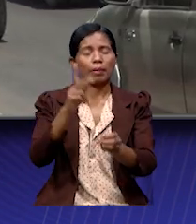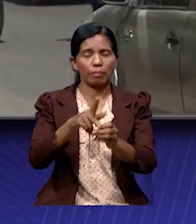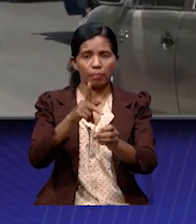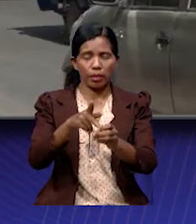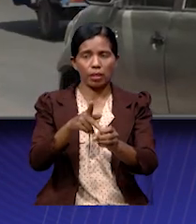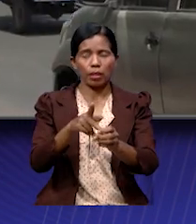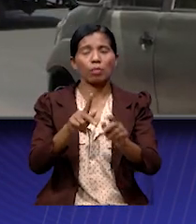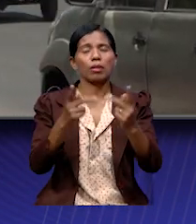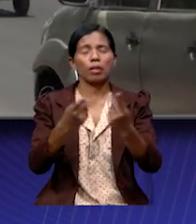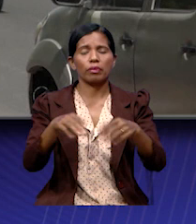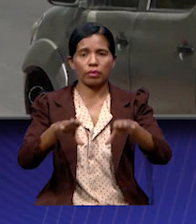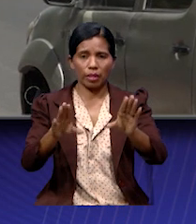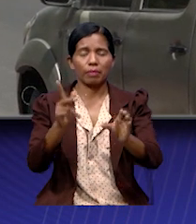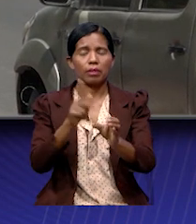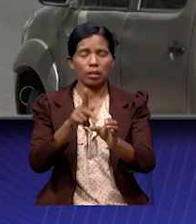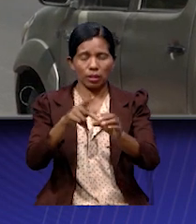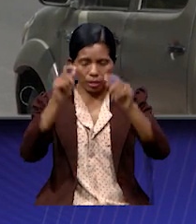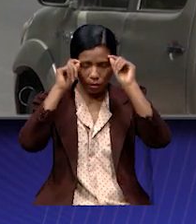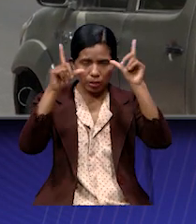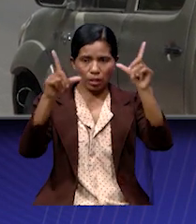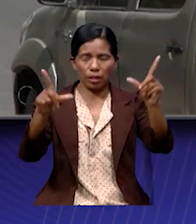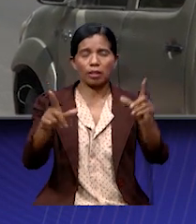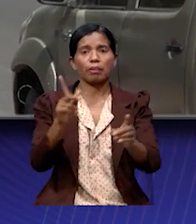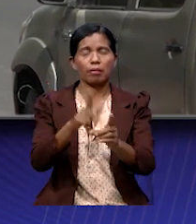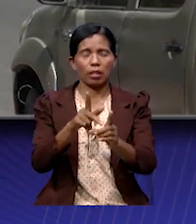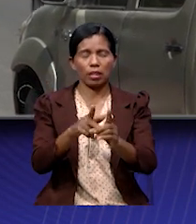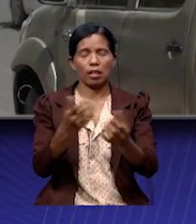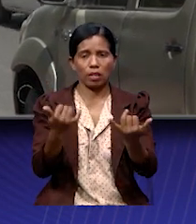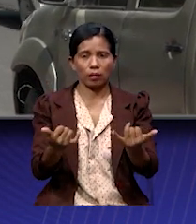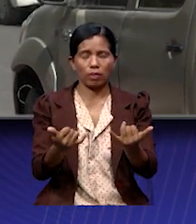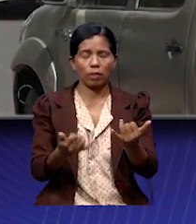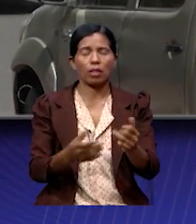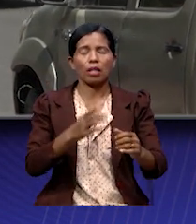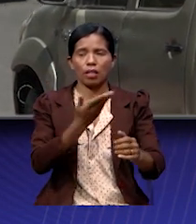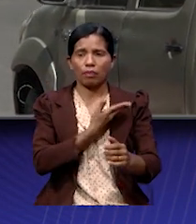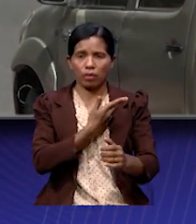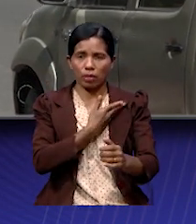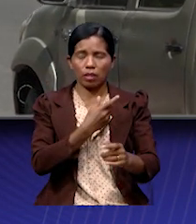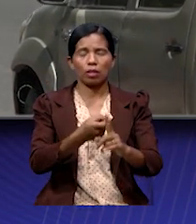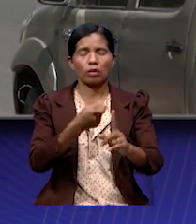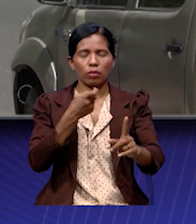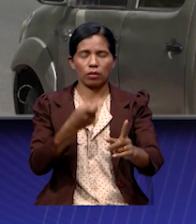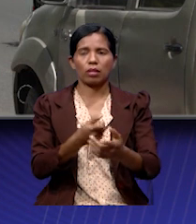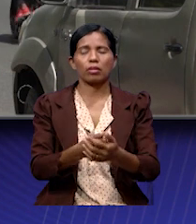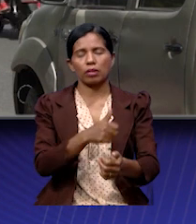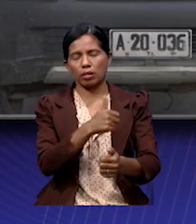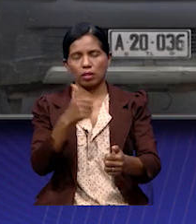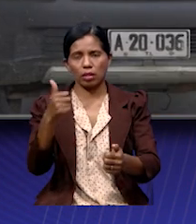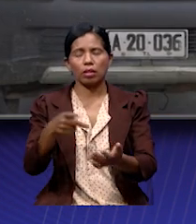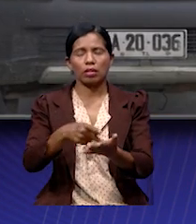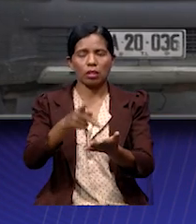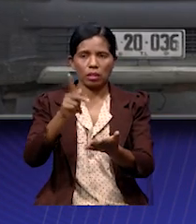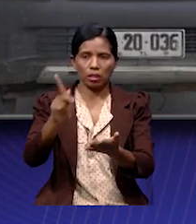e Timor-Leste considera folin combustível sae contribui mos husi preço selutasa